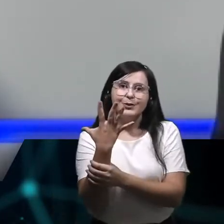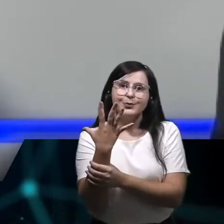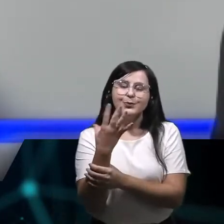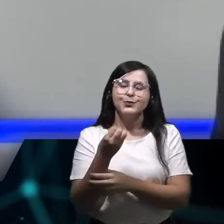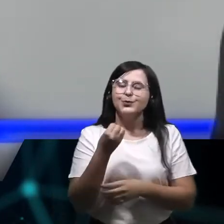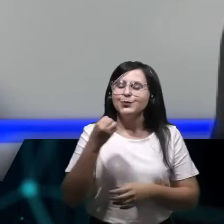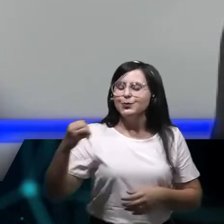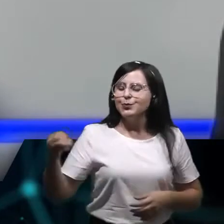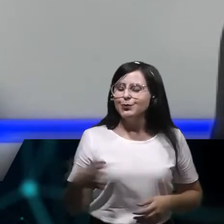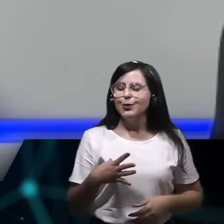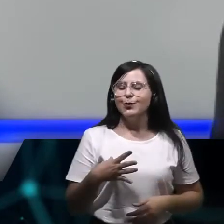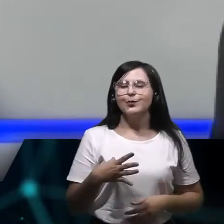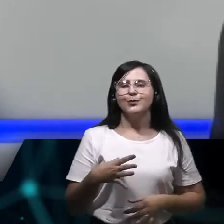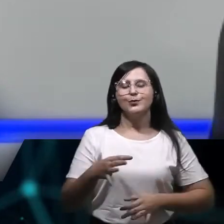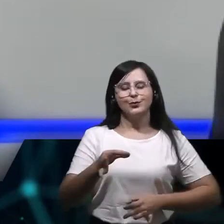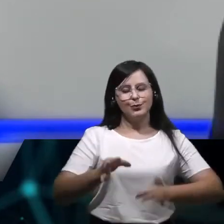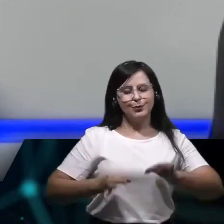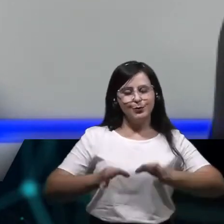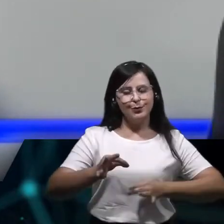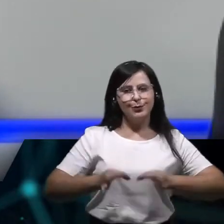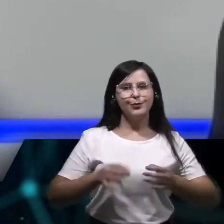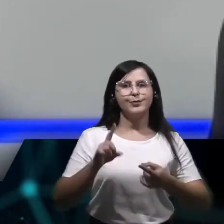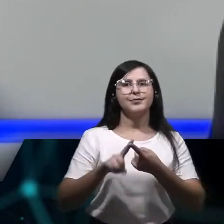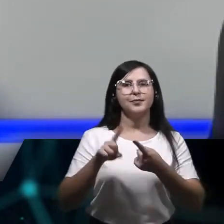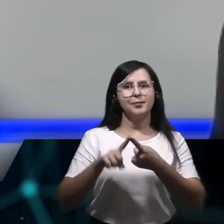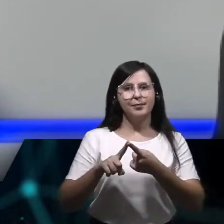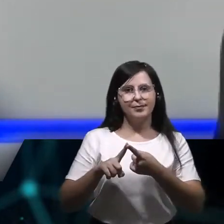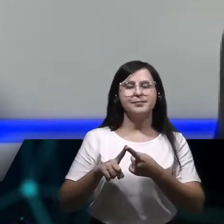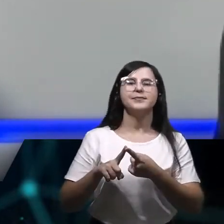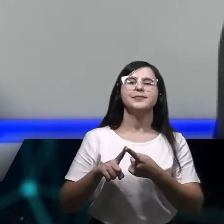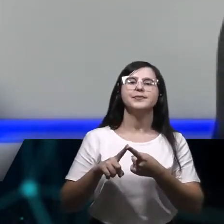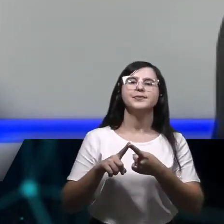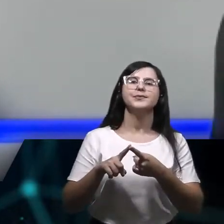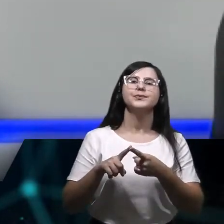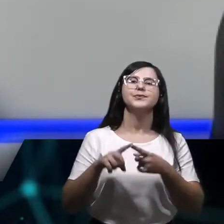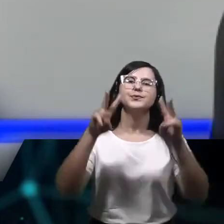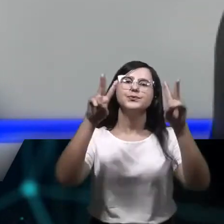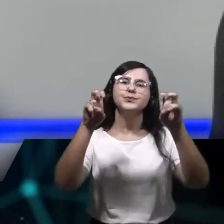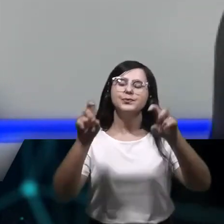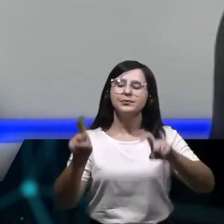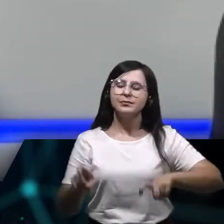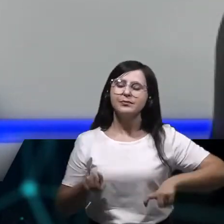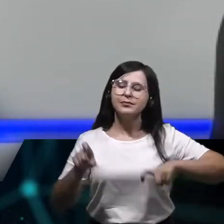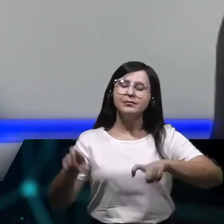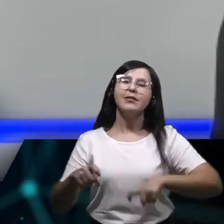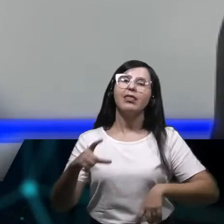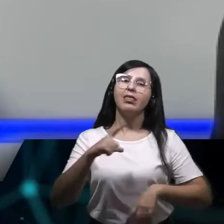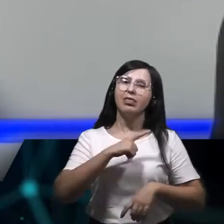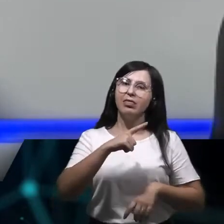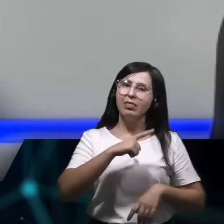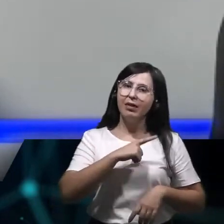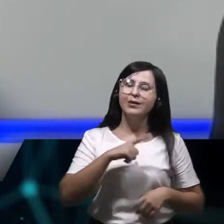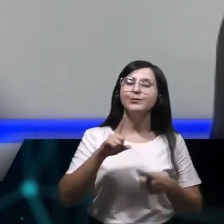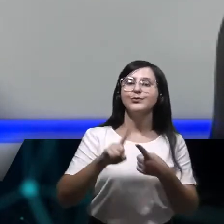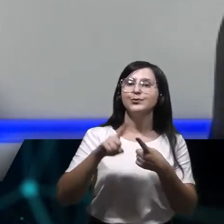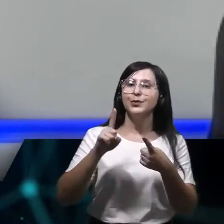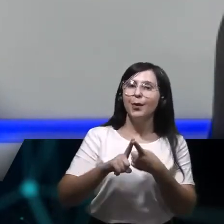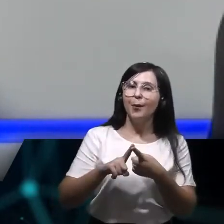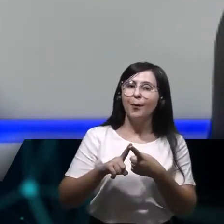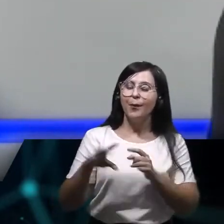nosso município. Projeto na área da agricultura, que vamos ter engenheiro agrônomo, projeto na área da pecuária, que vamos